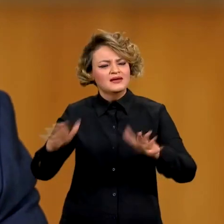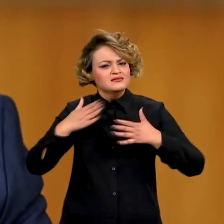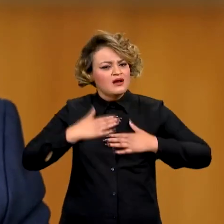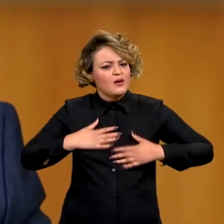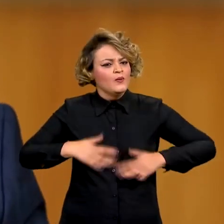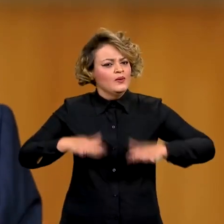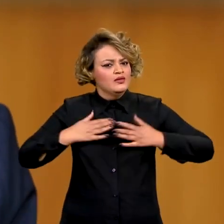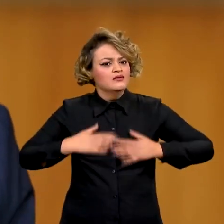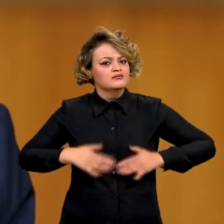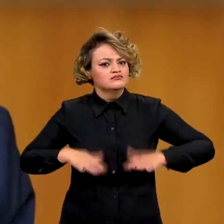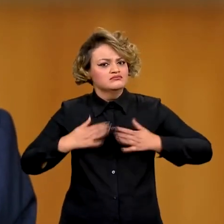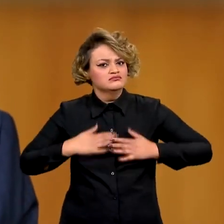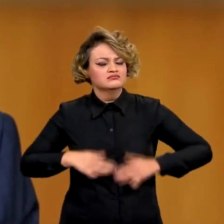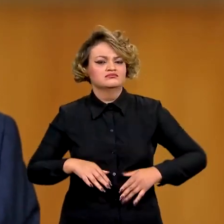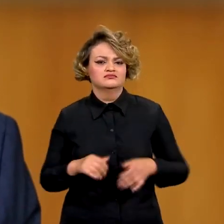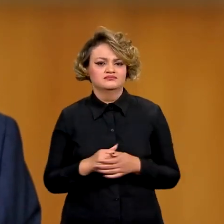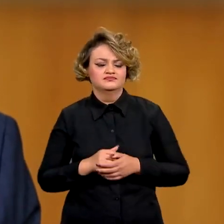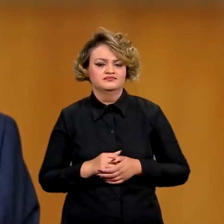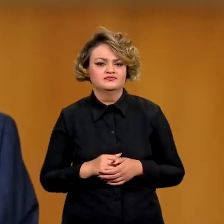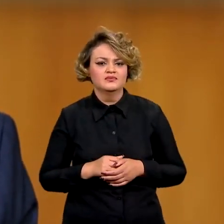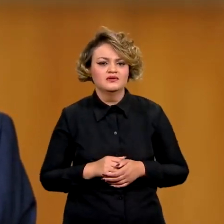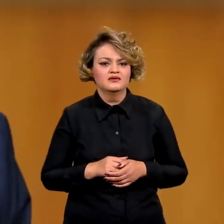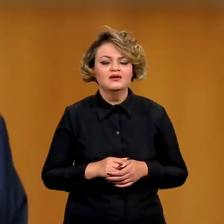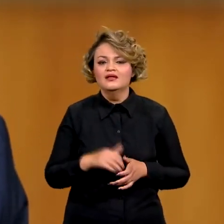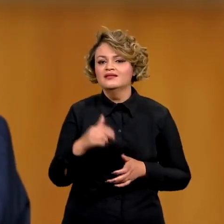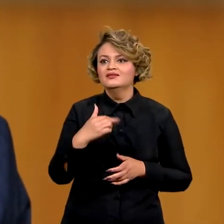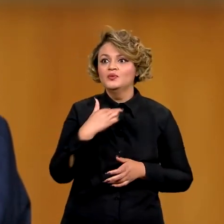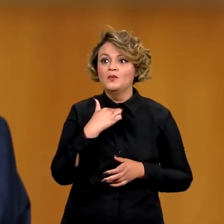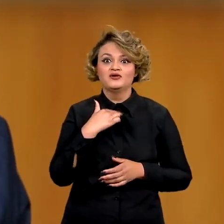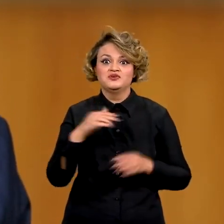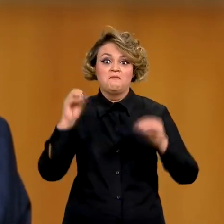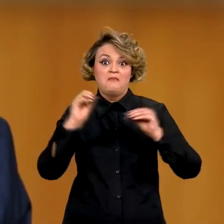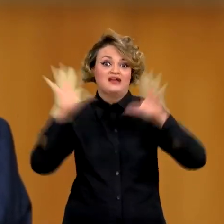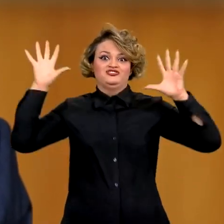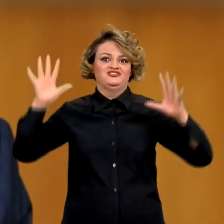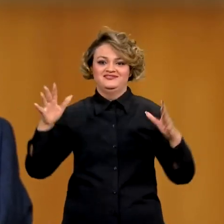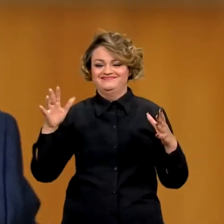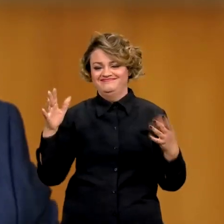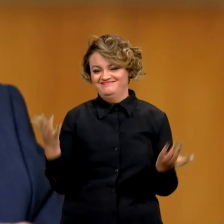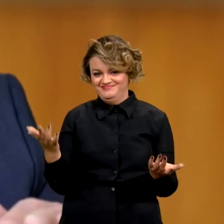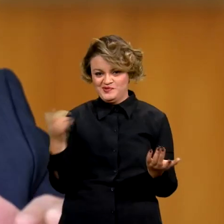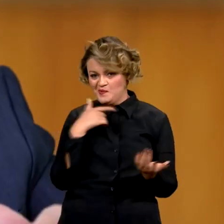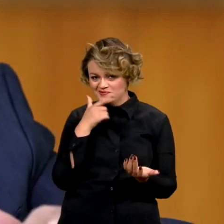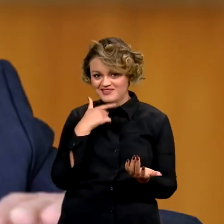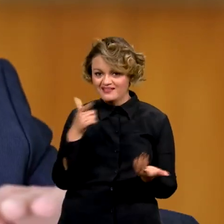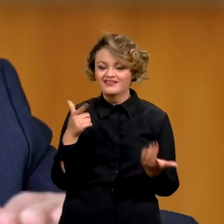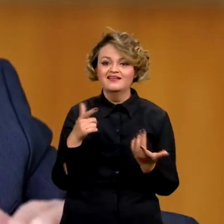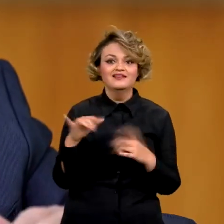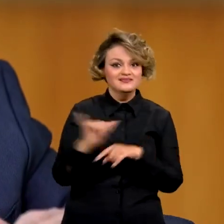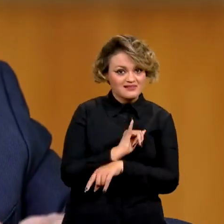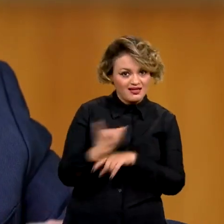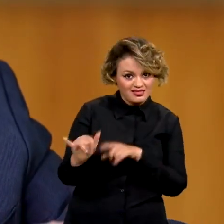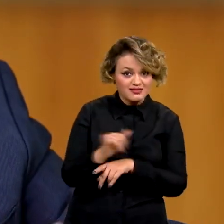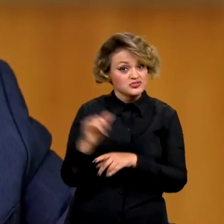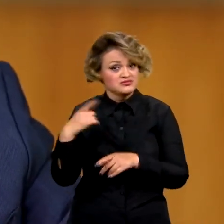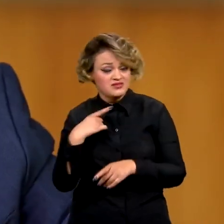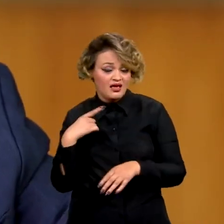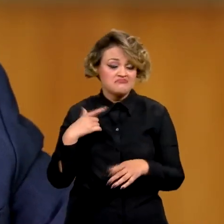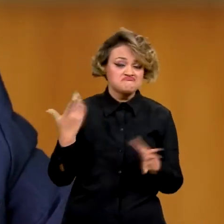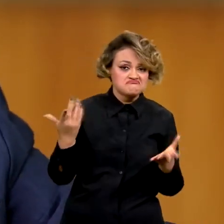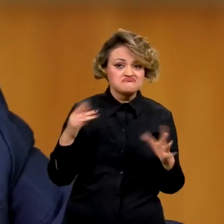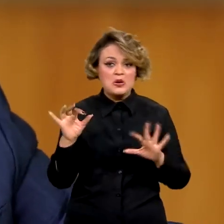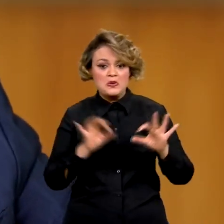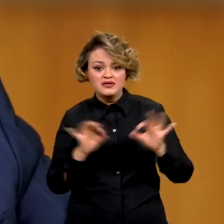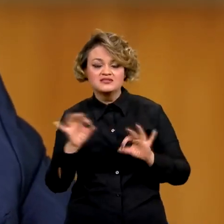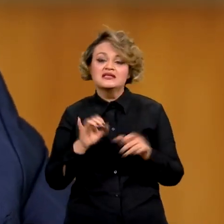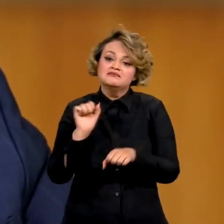porque a gente não pode fazer mais do que economia Eu tenho um jogo que você tem que jogar você